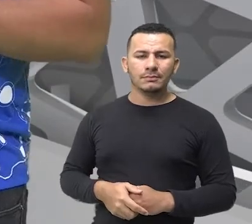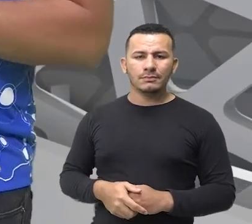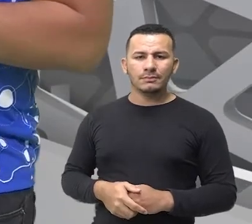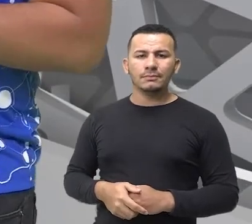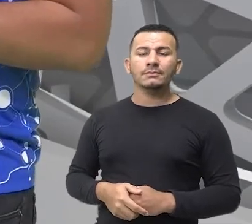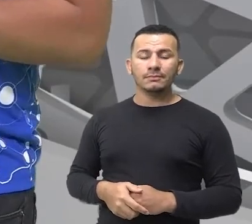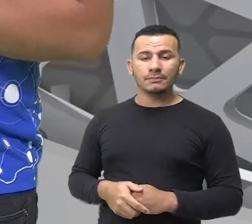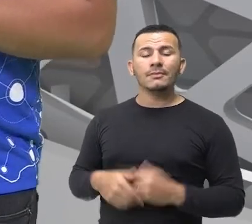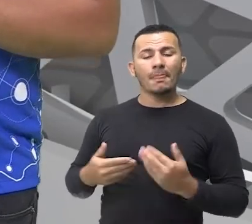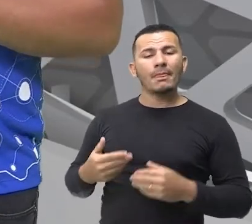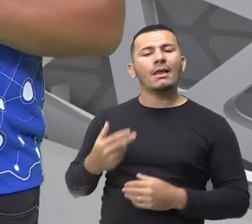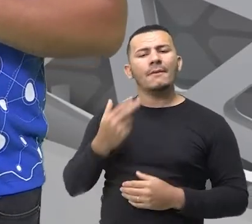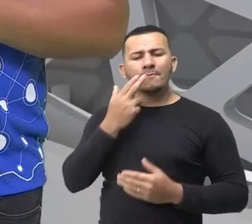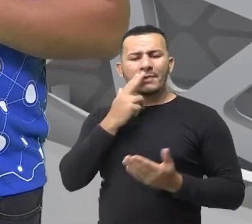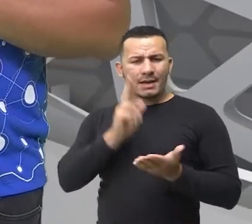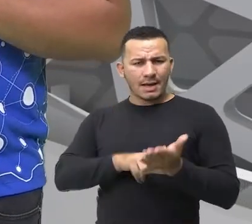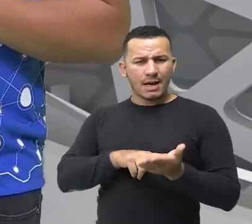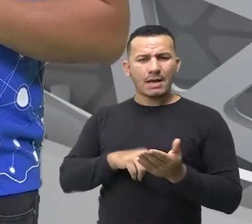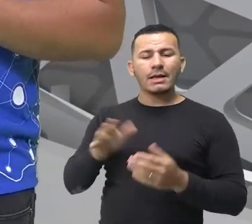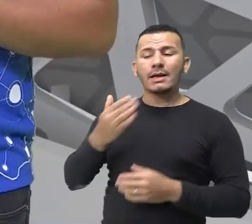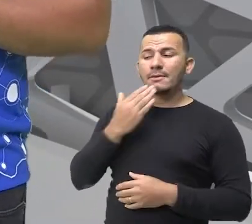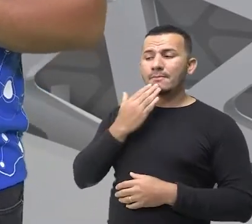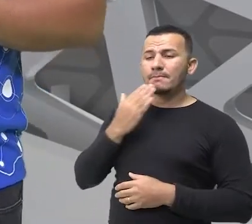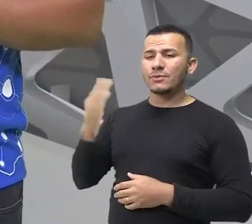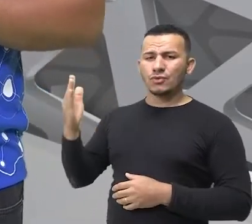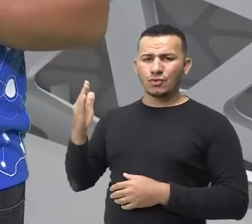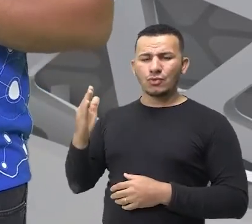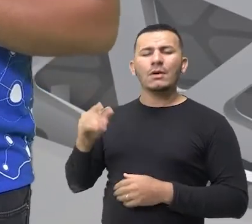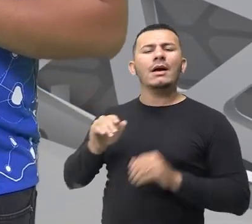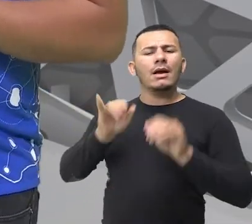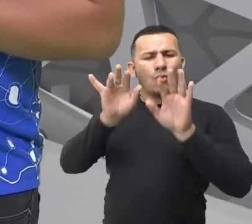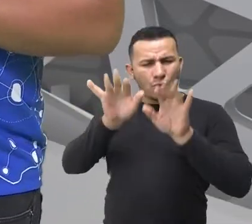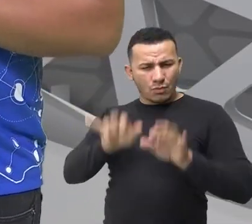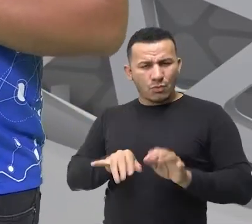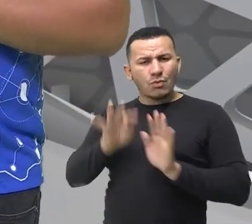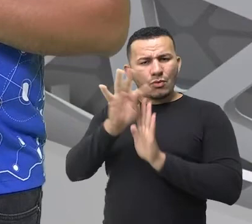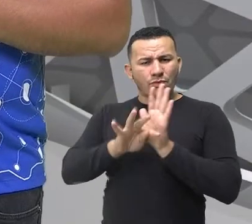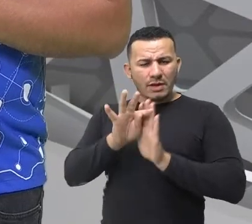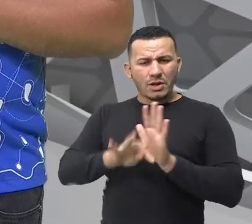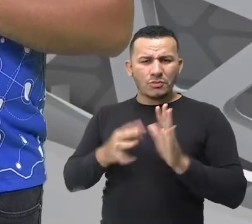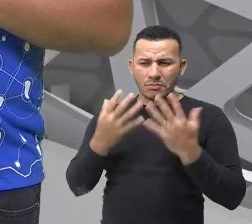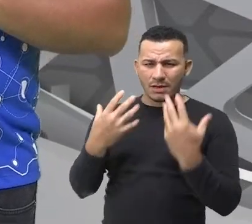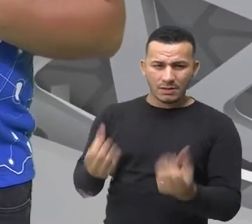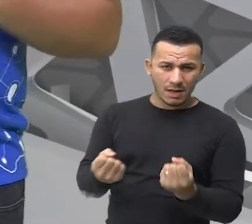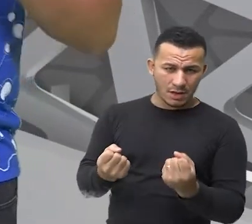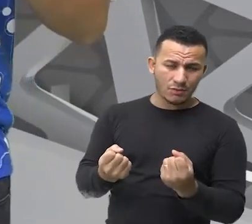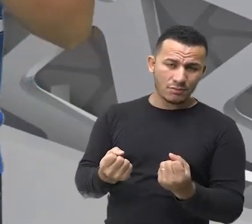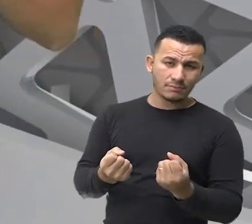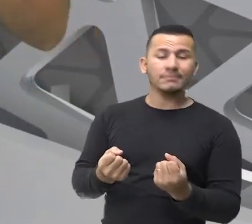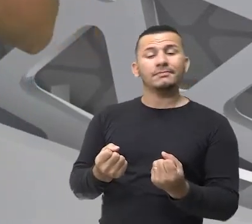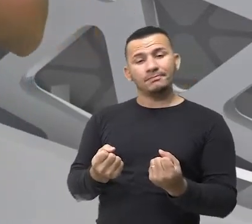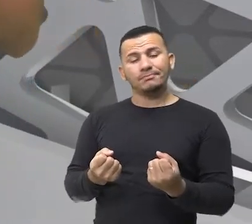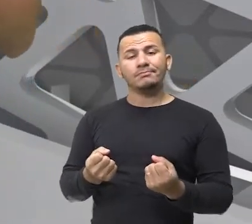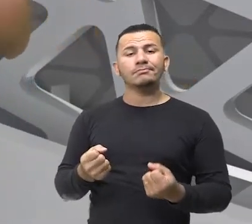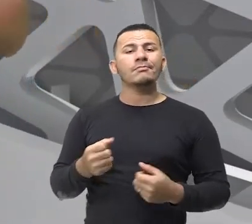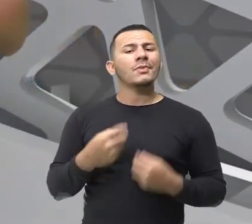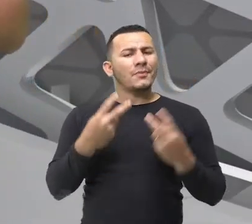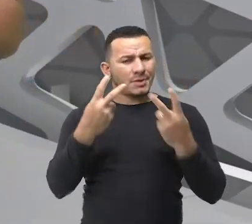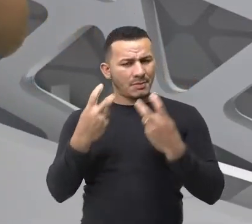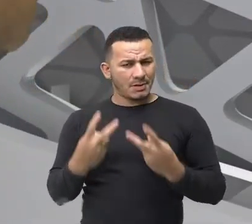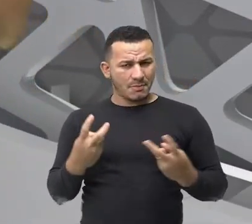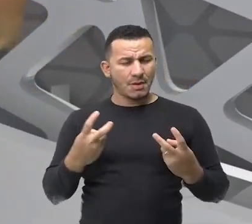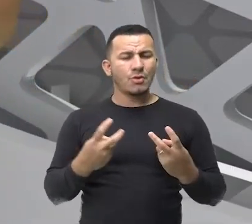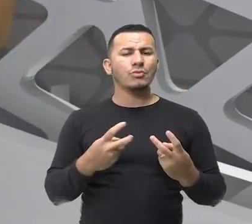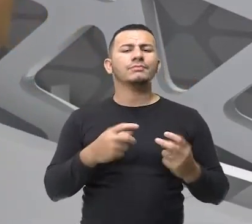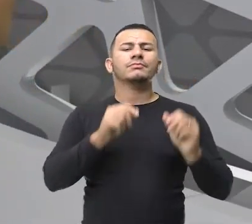carta a solicitação que a gente encontrou na carta é válida Então a gente tem que fazer esse julgamento diante todos os elementos que